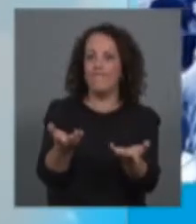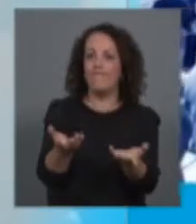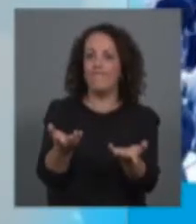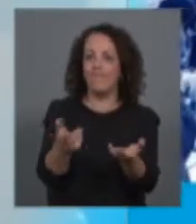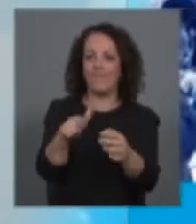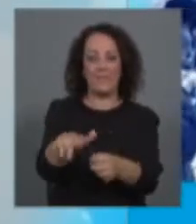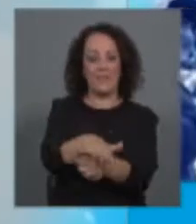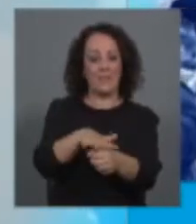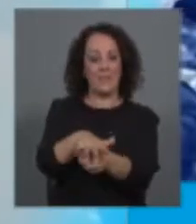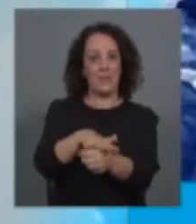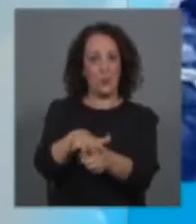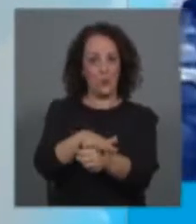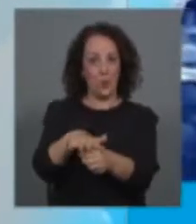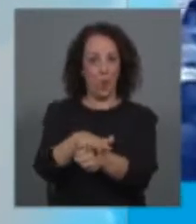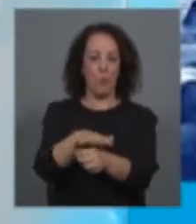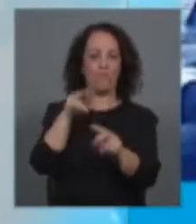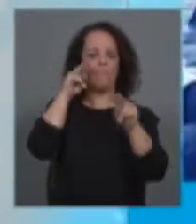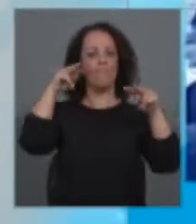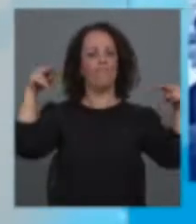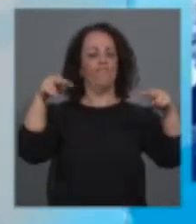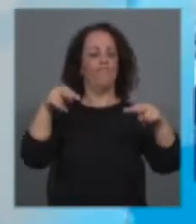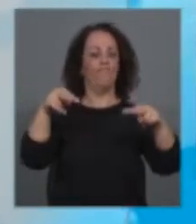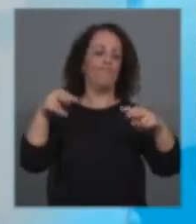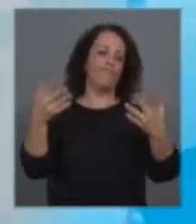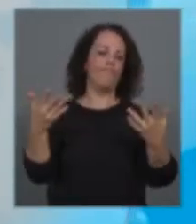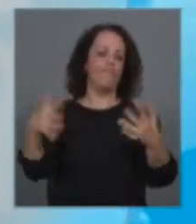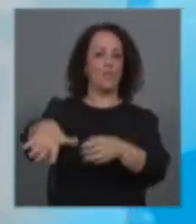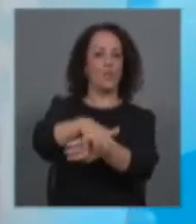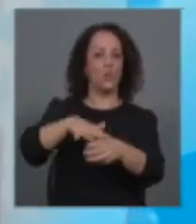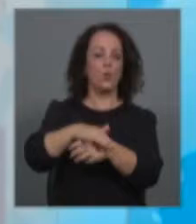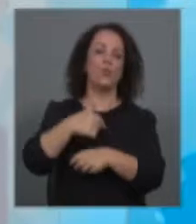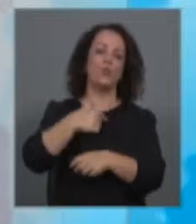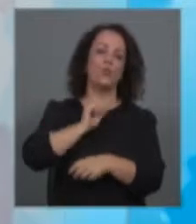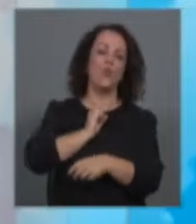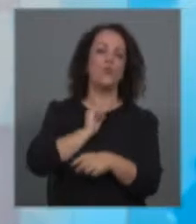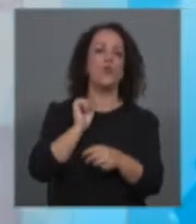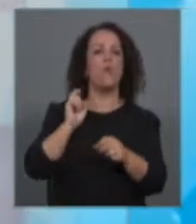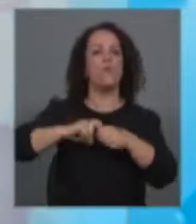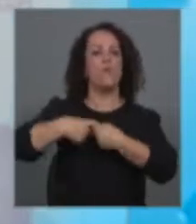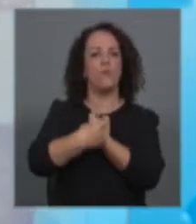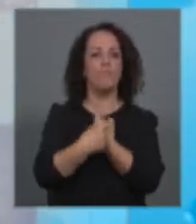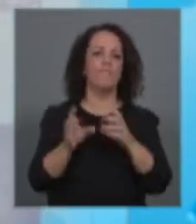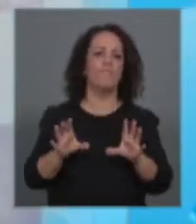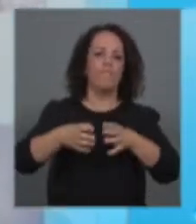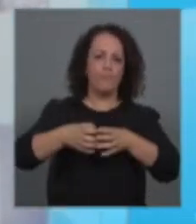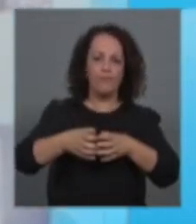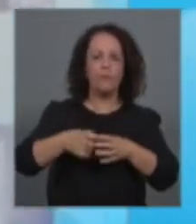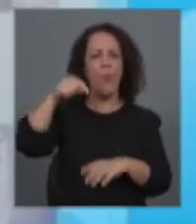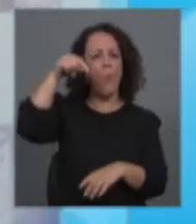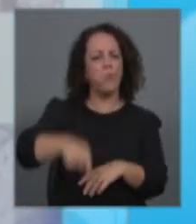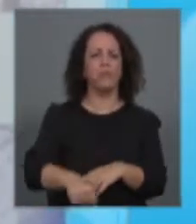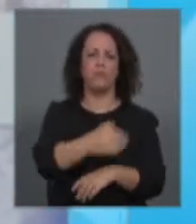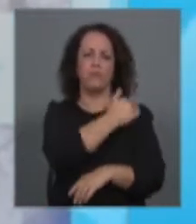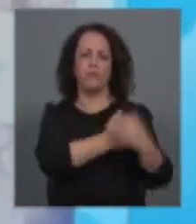nesta situação, neste panorama, que entra a Fundação AIS, e os nossos parceiros entraram de imediato em contacto